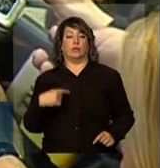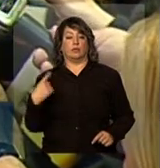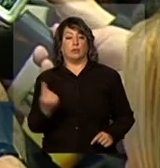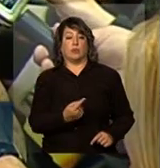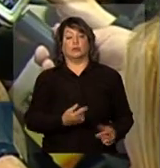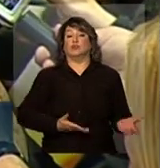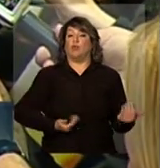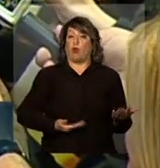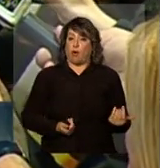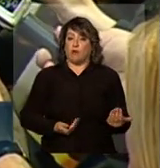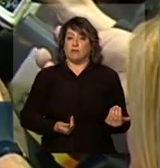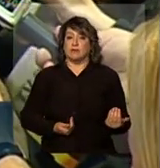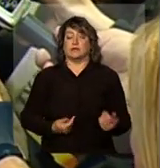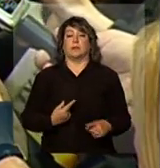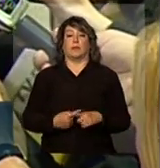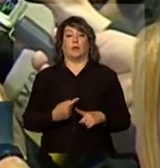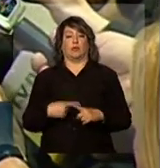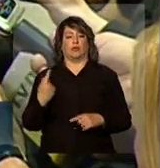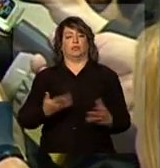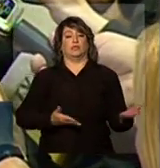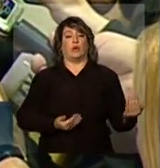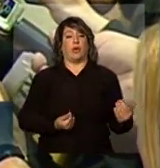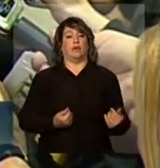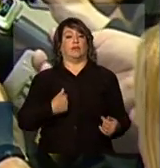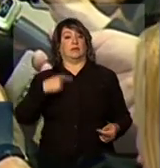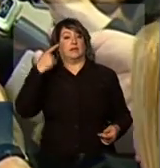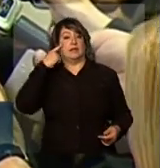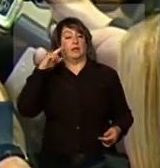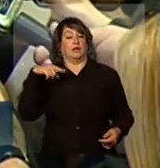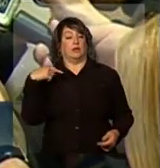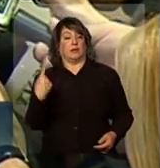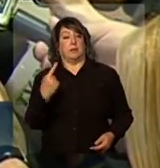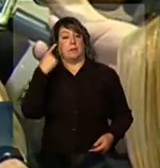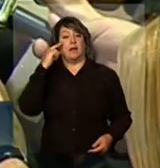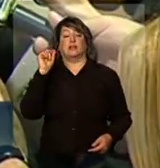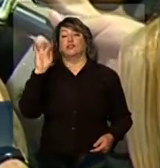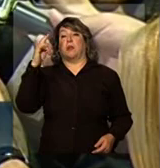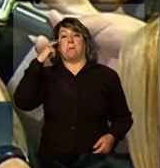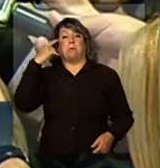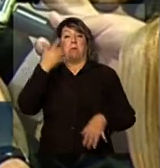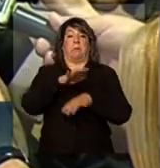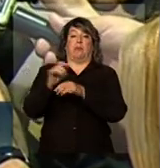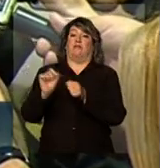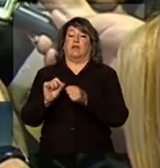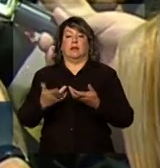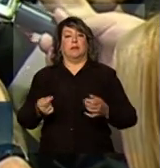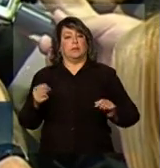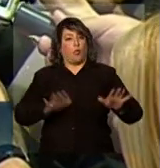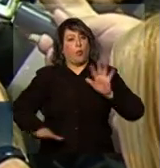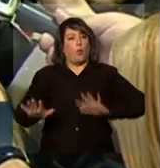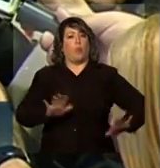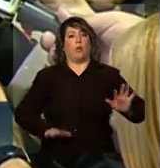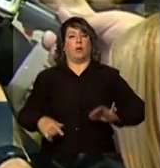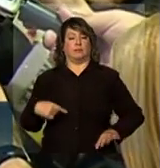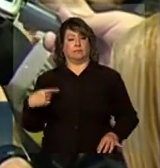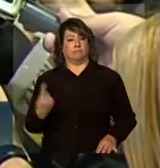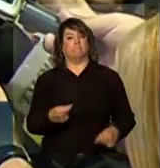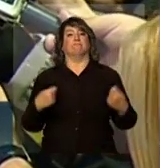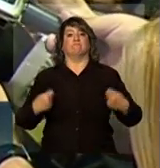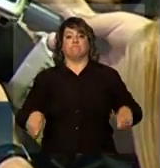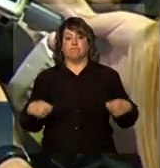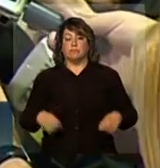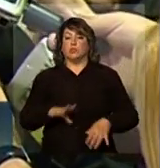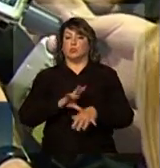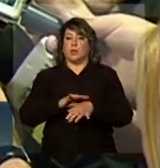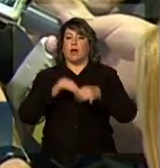a juventude né a mocidade a moçada já a apor que é pra gente um grupo fundamental é